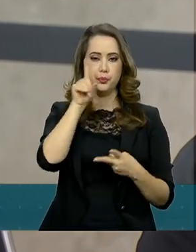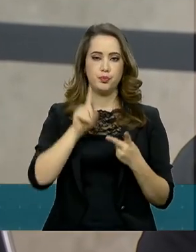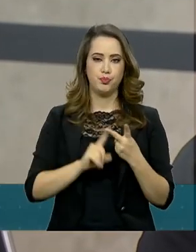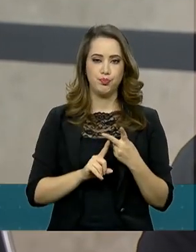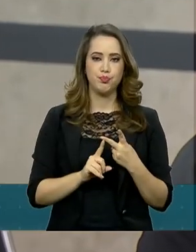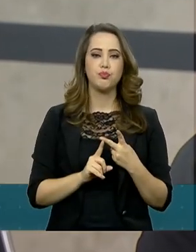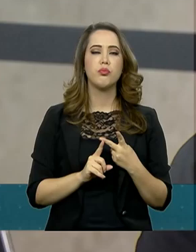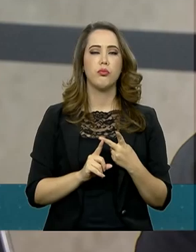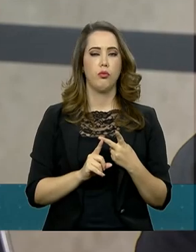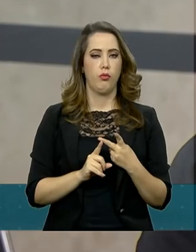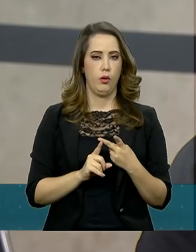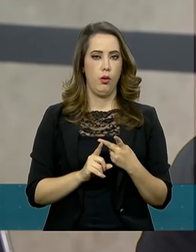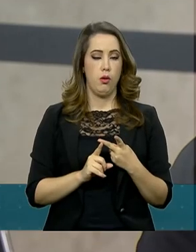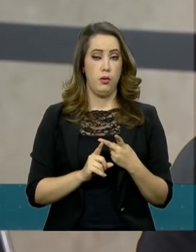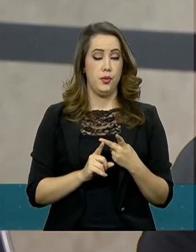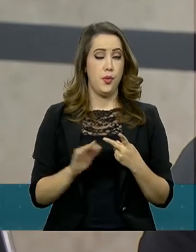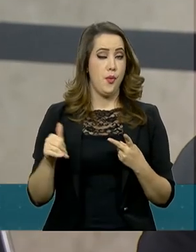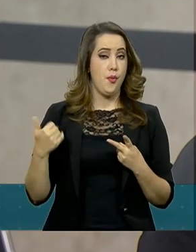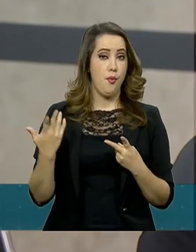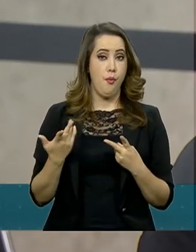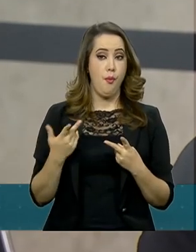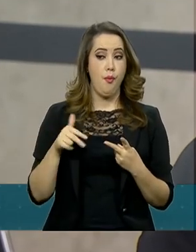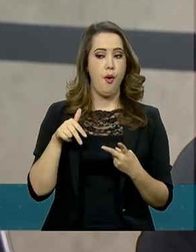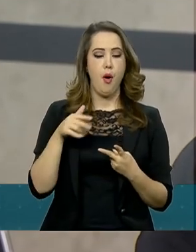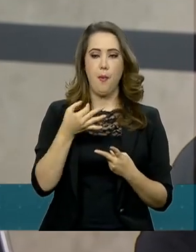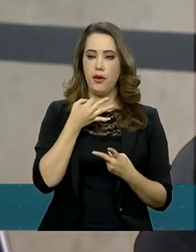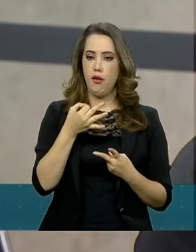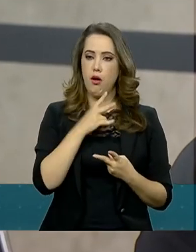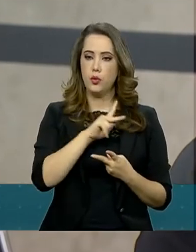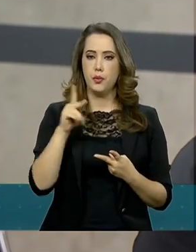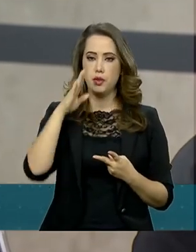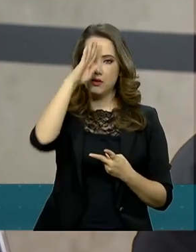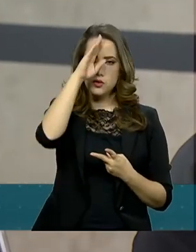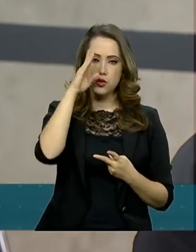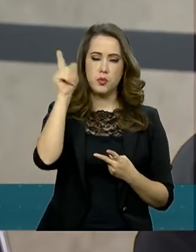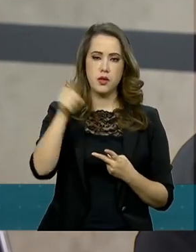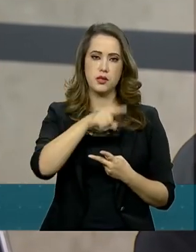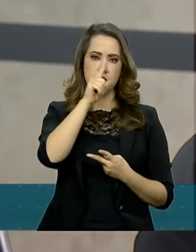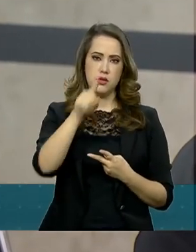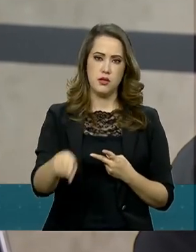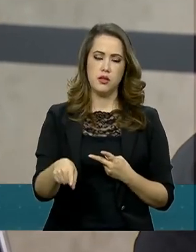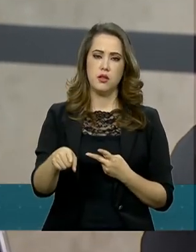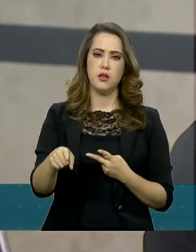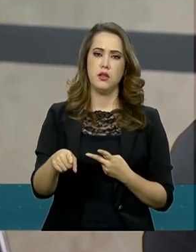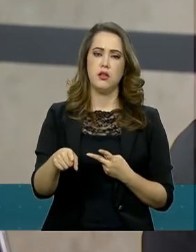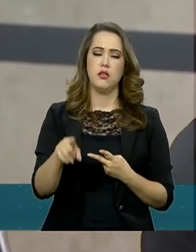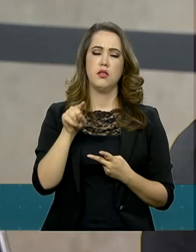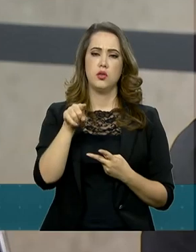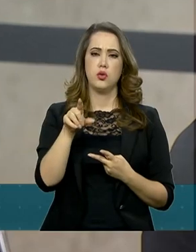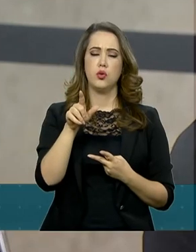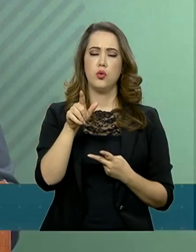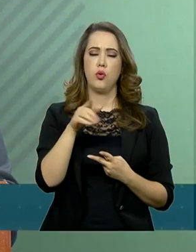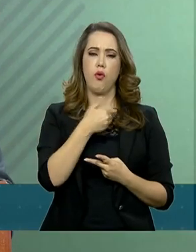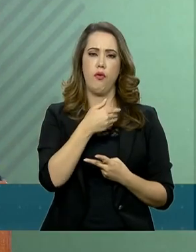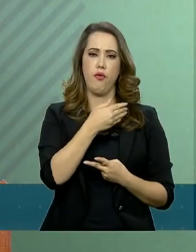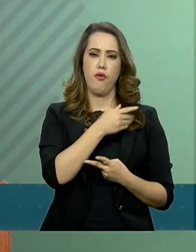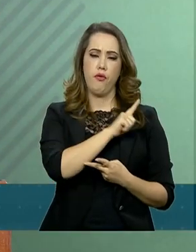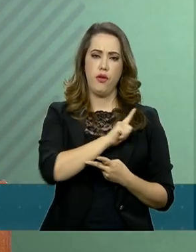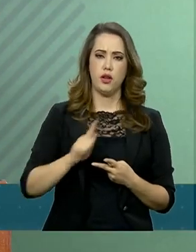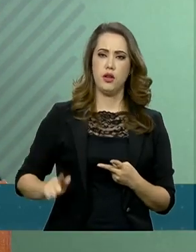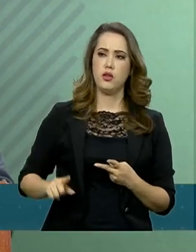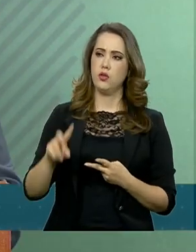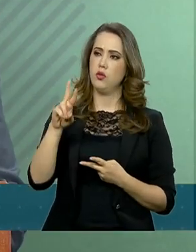outra é com o posicionamento do presidente sobre o cancelamento do governador rui costa a inauguração obrigado